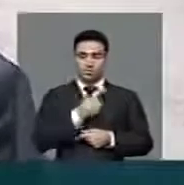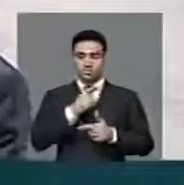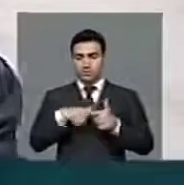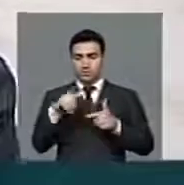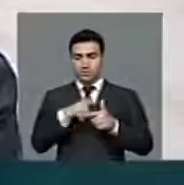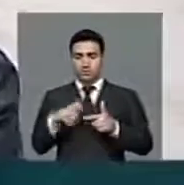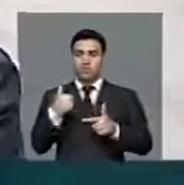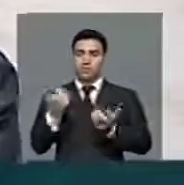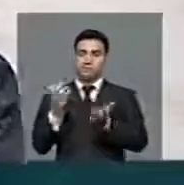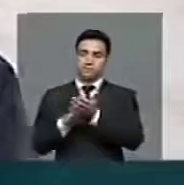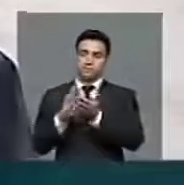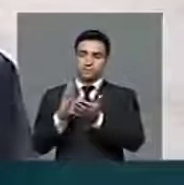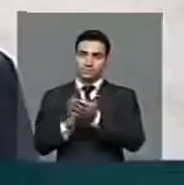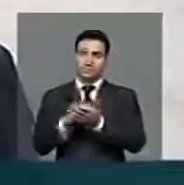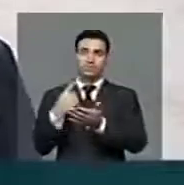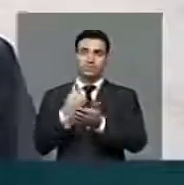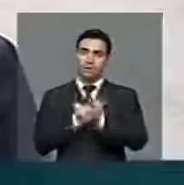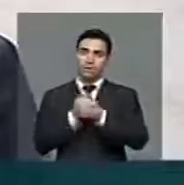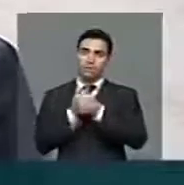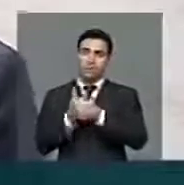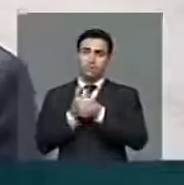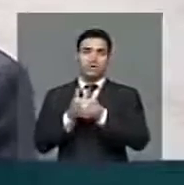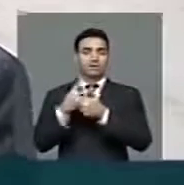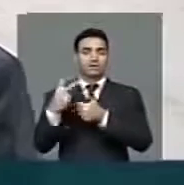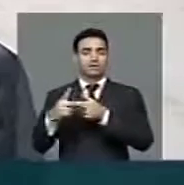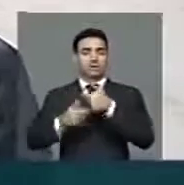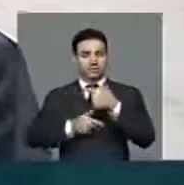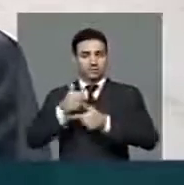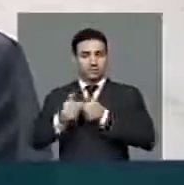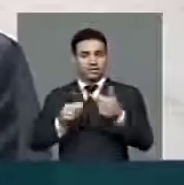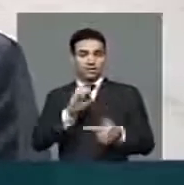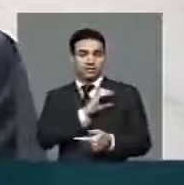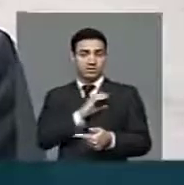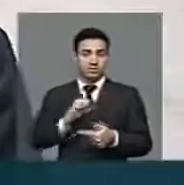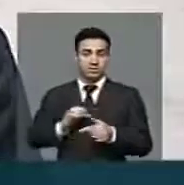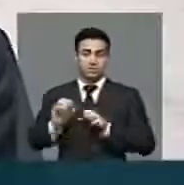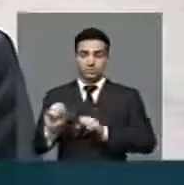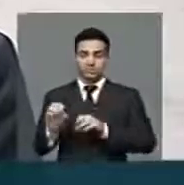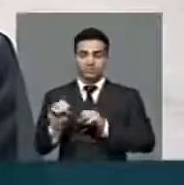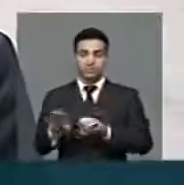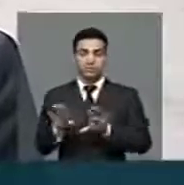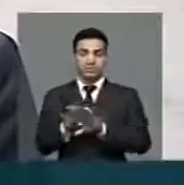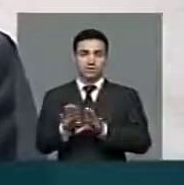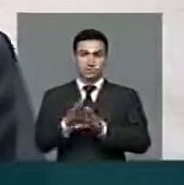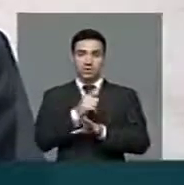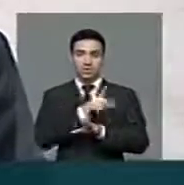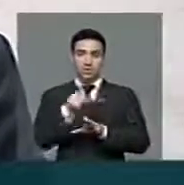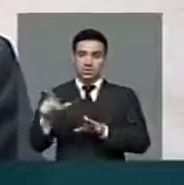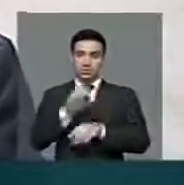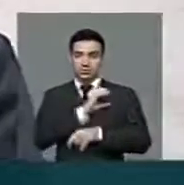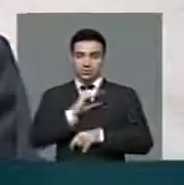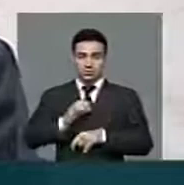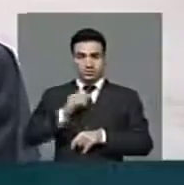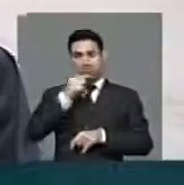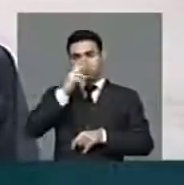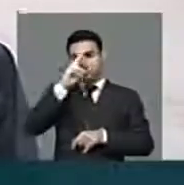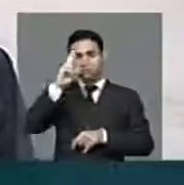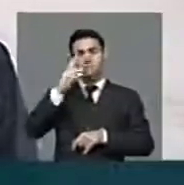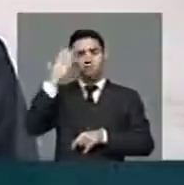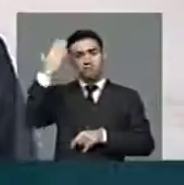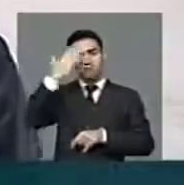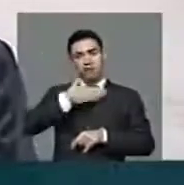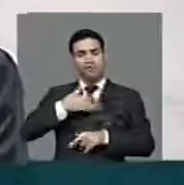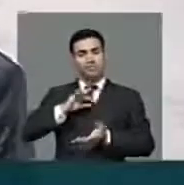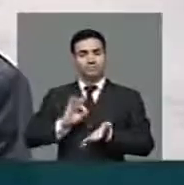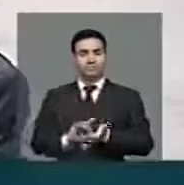temos acompanhado o seu trabalho, tanto na Comissão de Educação como em outras comissões, e a senhora tem dado uma demonstração